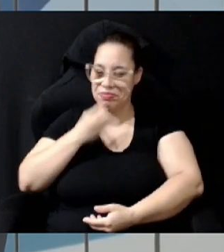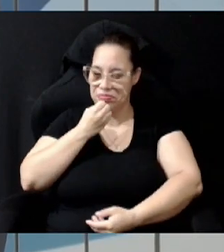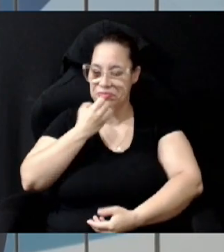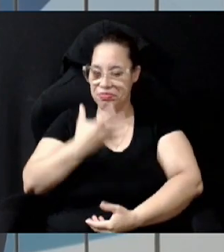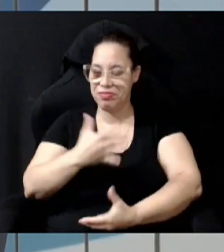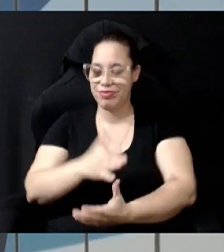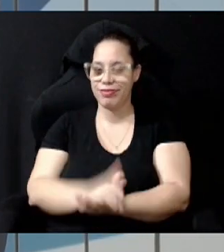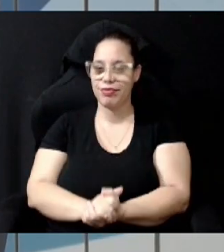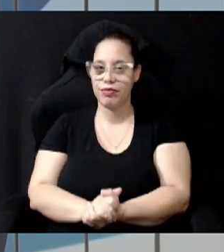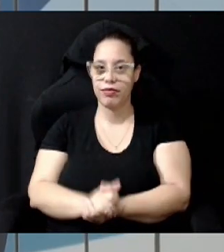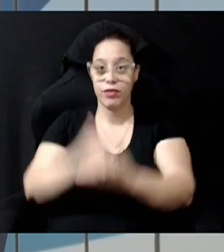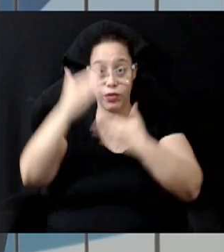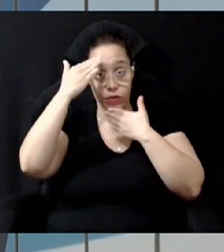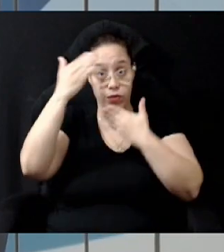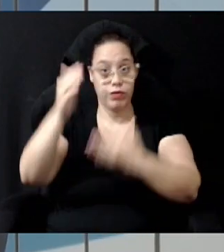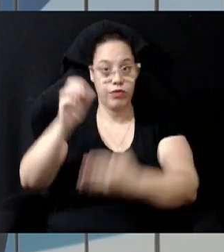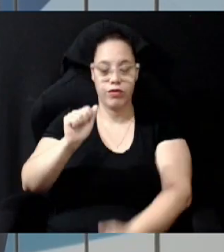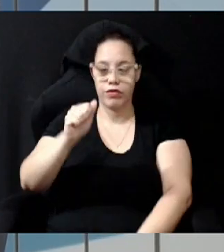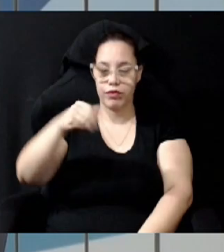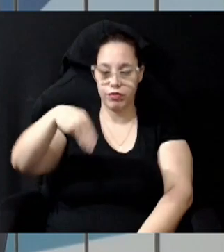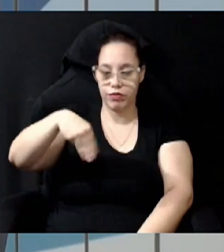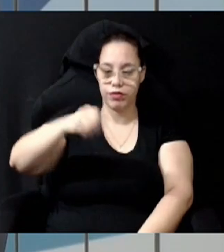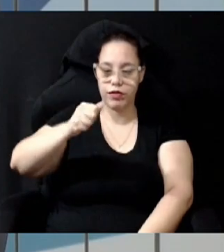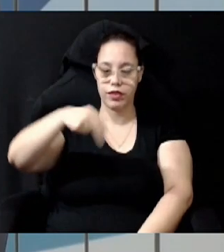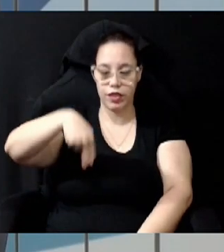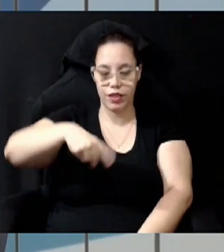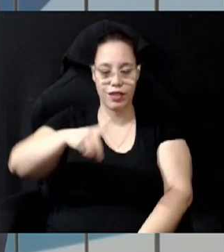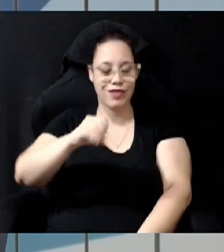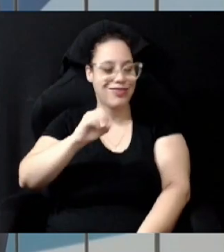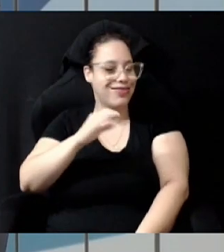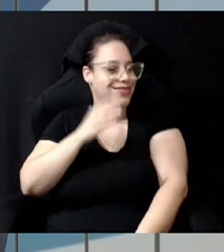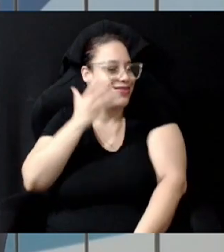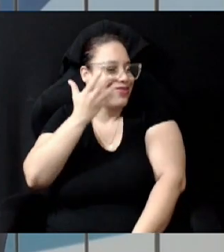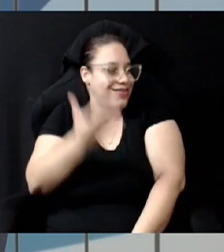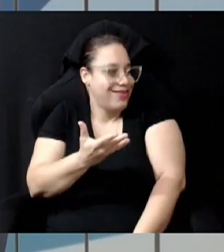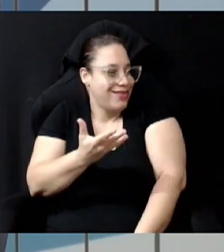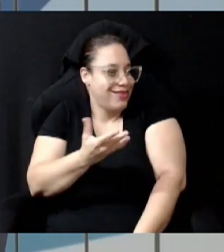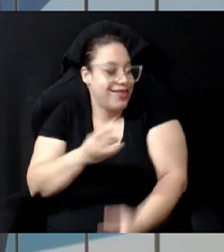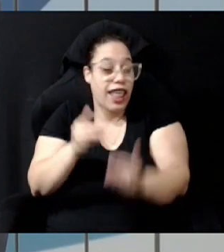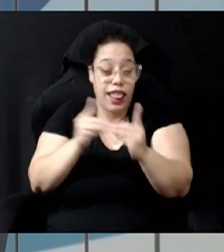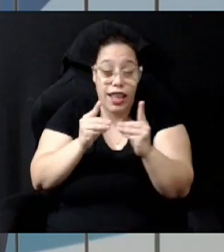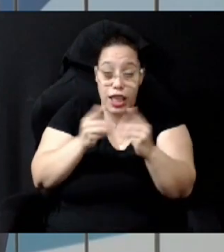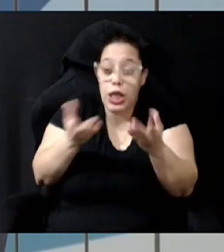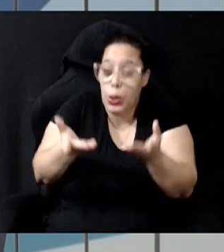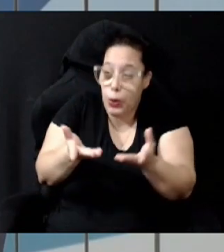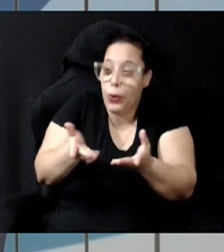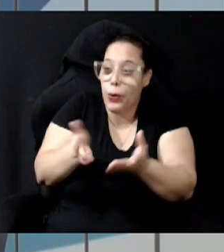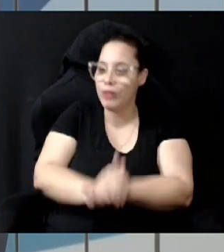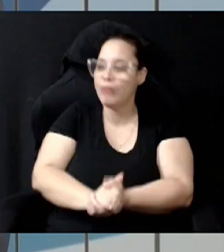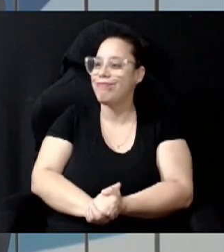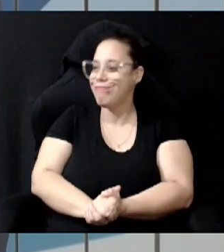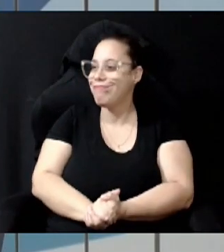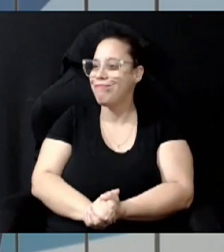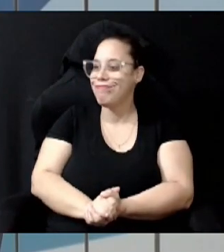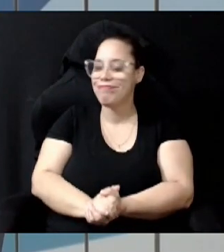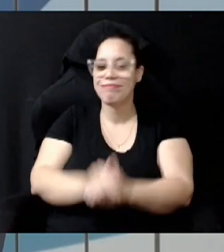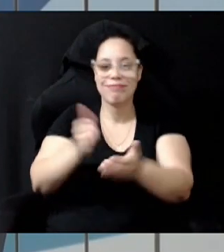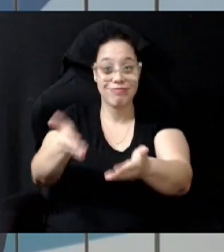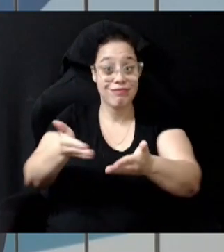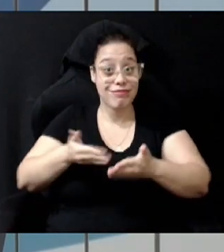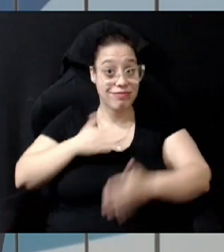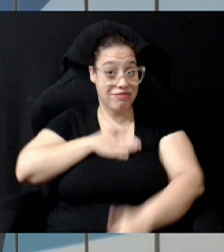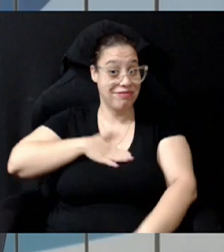Agradecer a Amandinha, foi muito delicada comigo o tempo todo, atenciosa. Então, sempre um prazer estar aqui e eventualmente